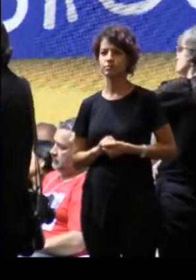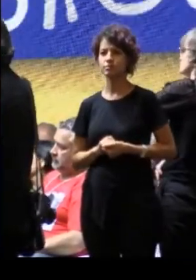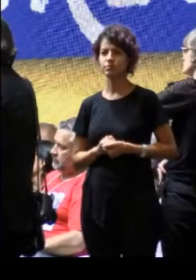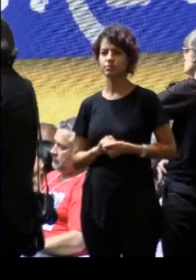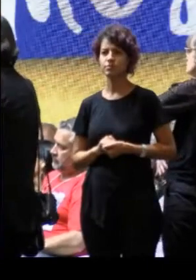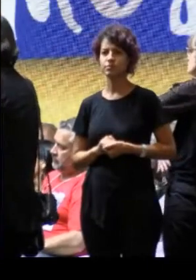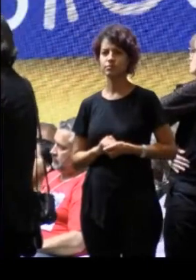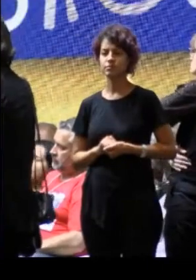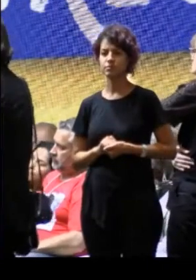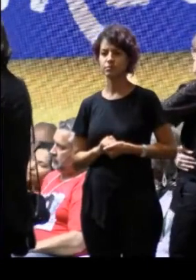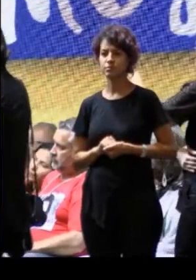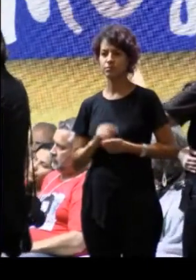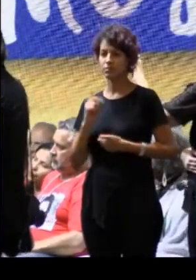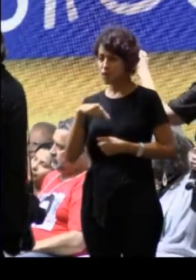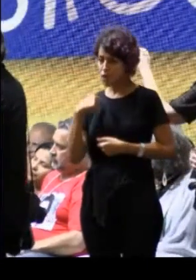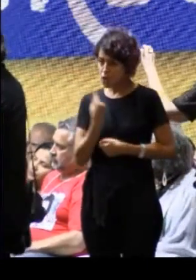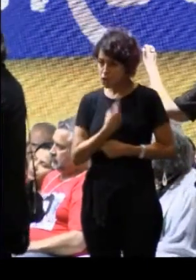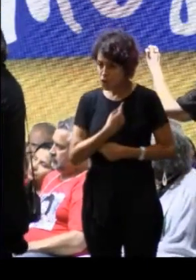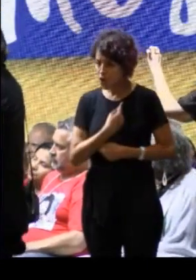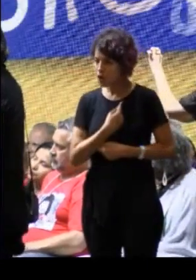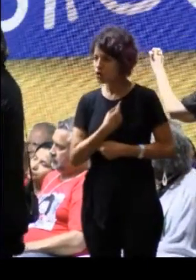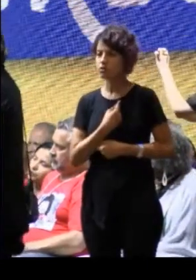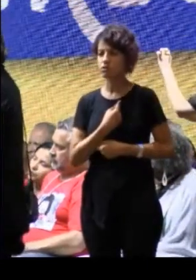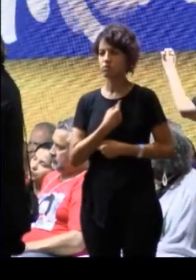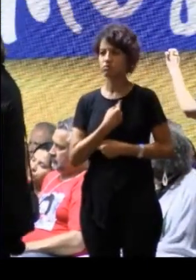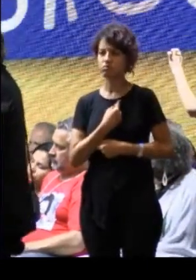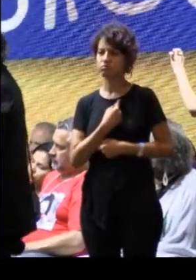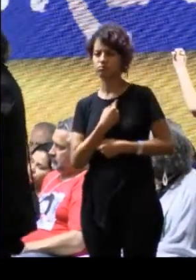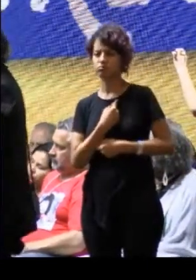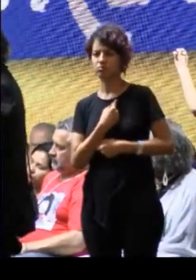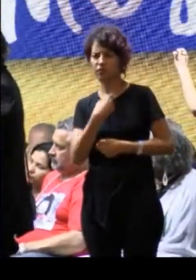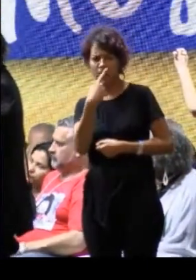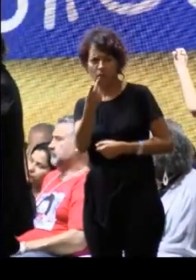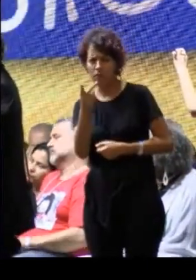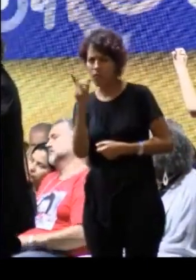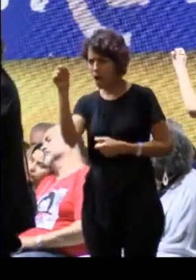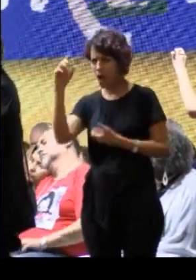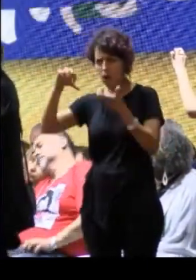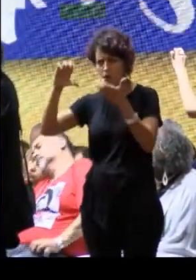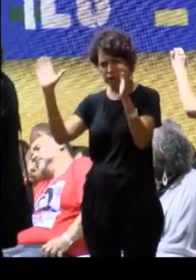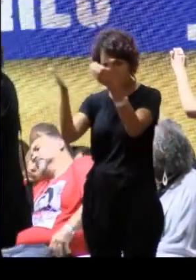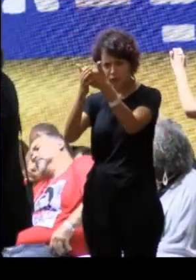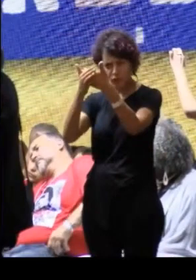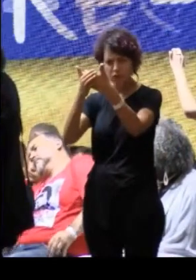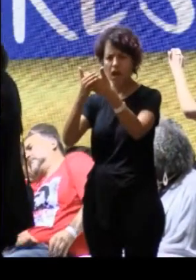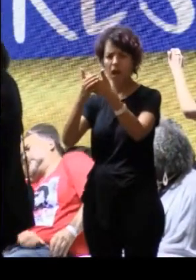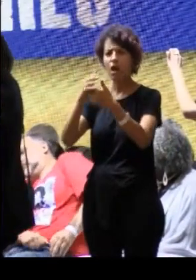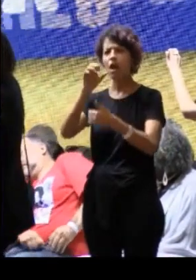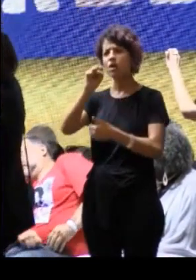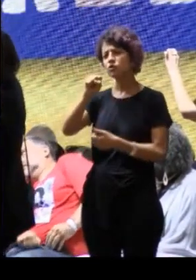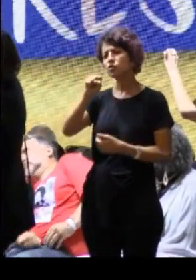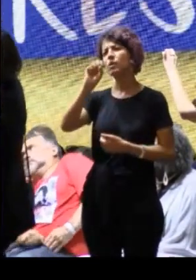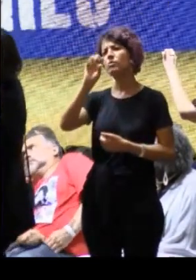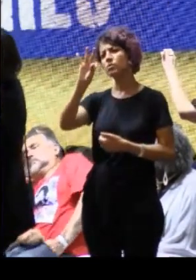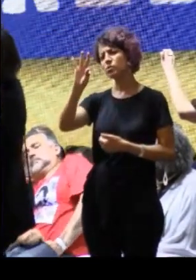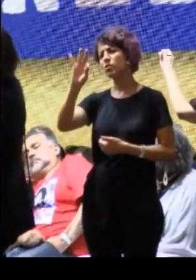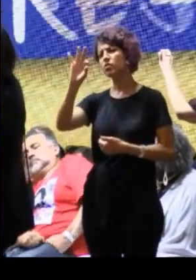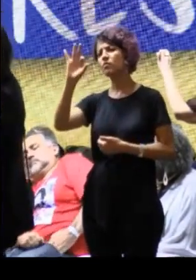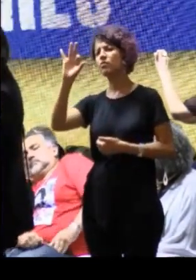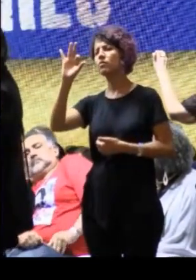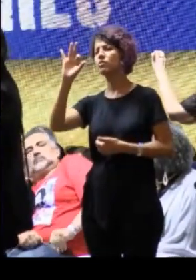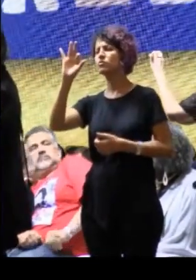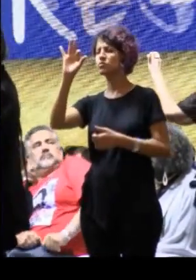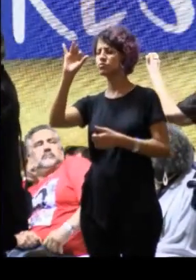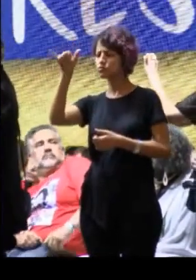Não fomos nós que falamos em fechar o Congresso, muito menos os Supremos, com um cabe um soldado.